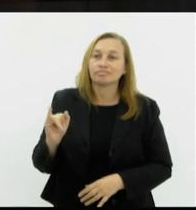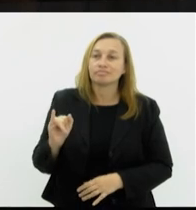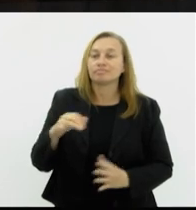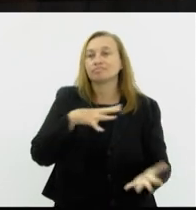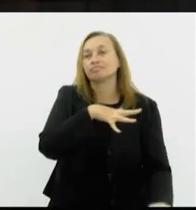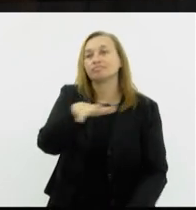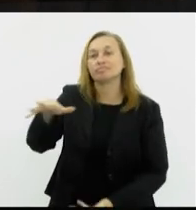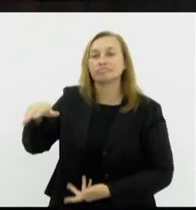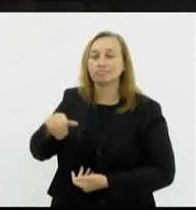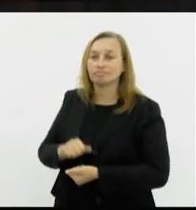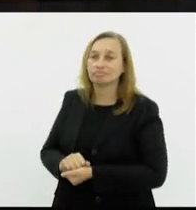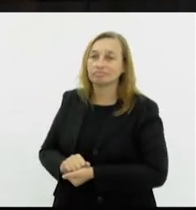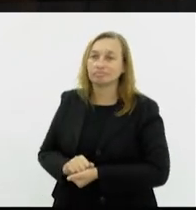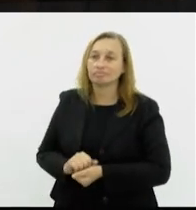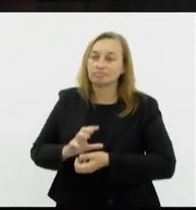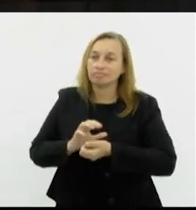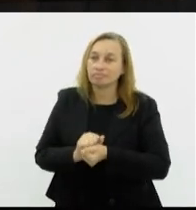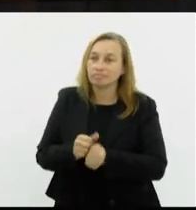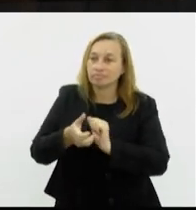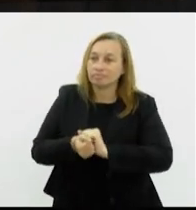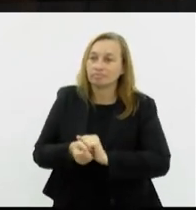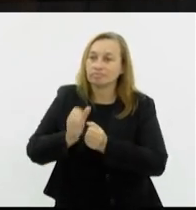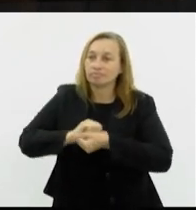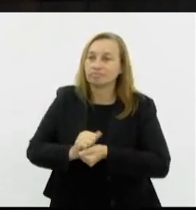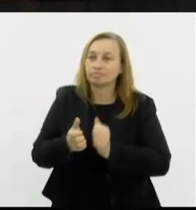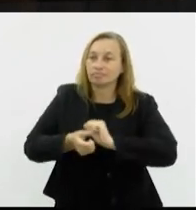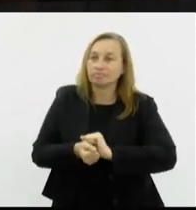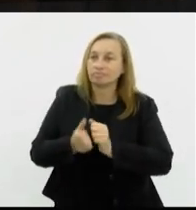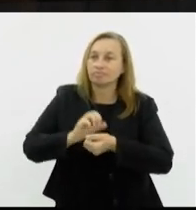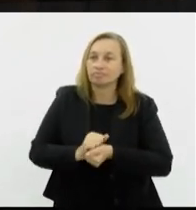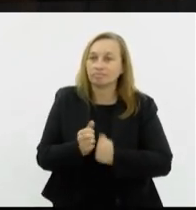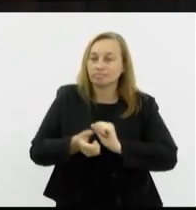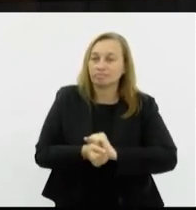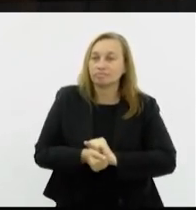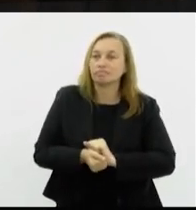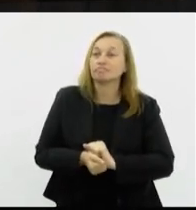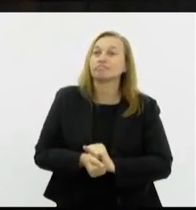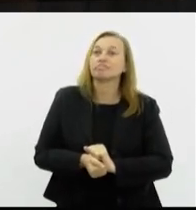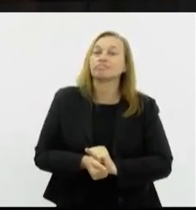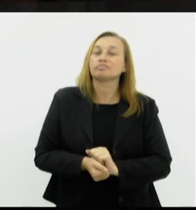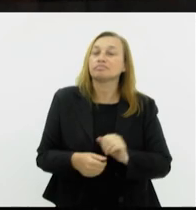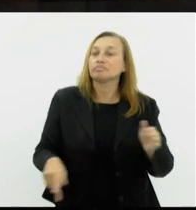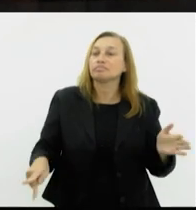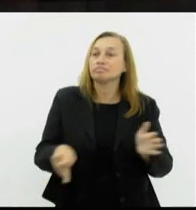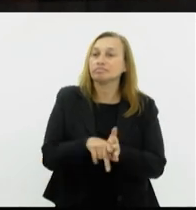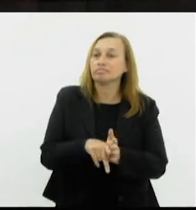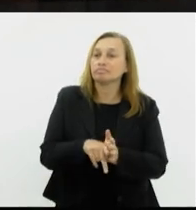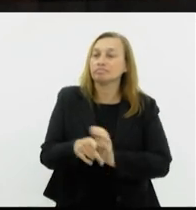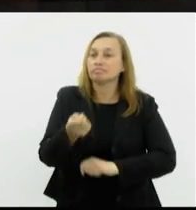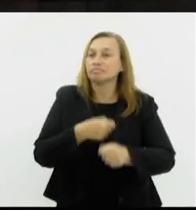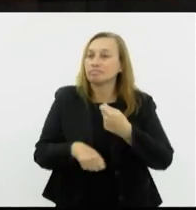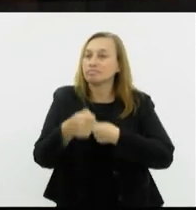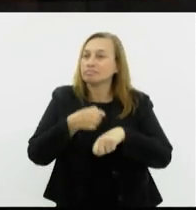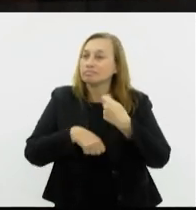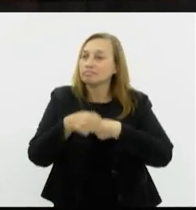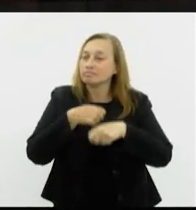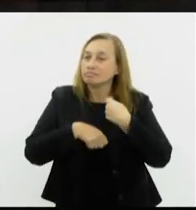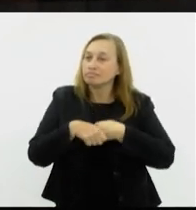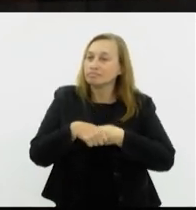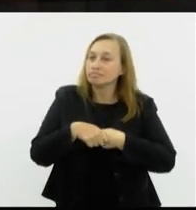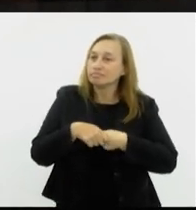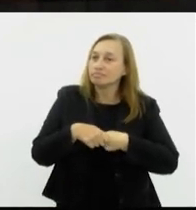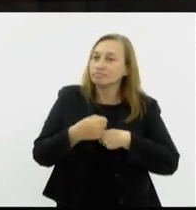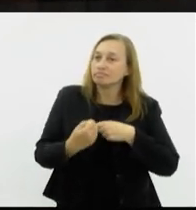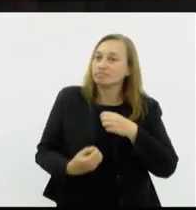Mundial do Artesão, não é? O artesão, o artesanato, que faz parte da economia